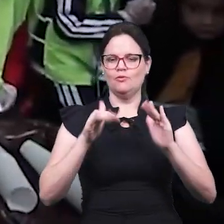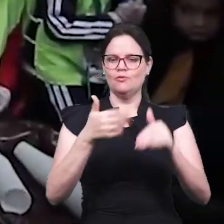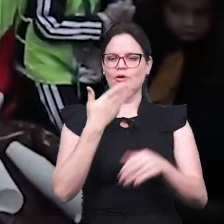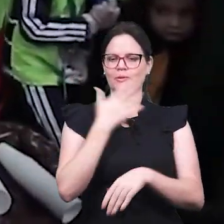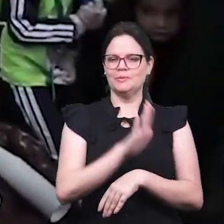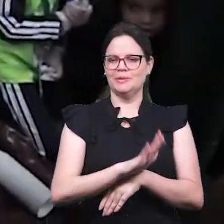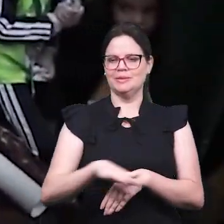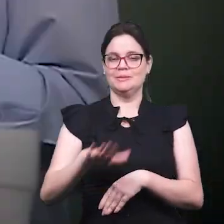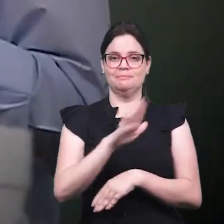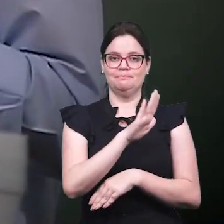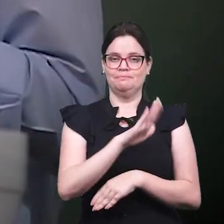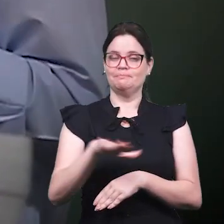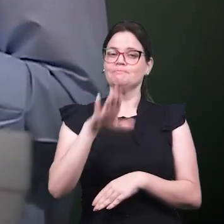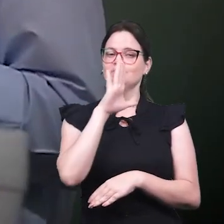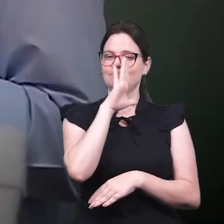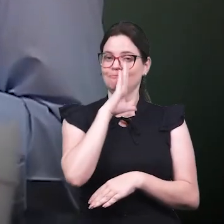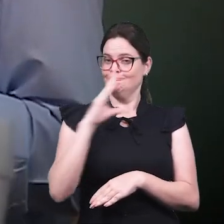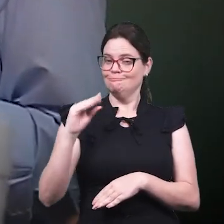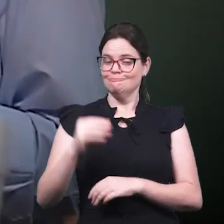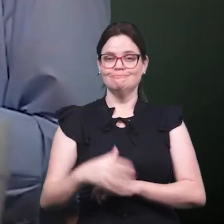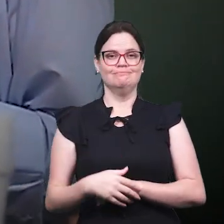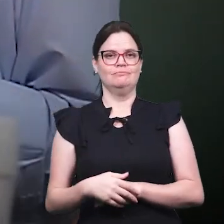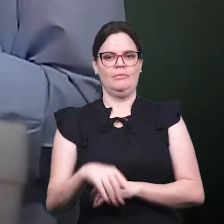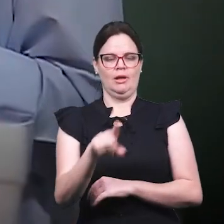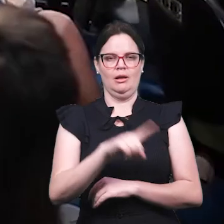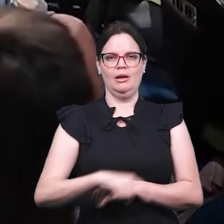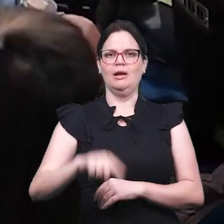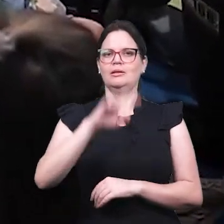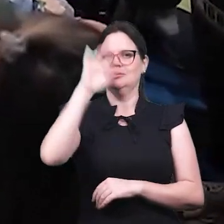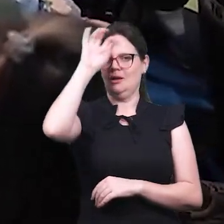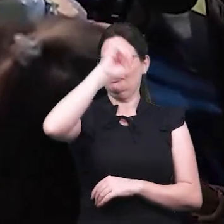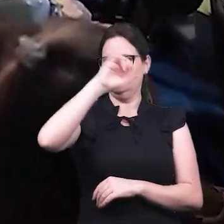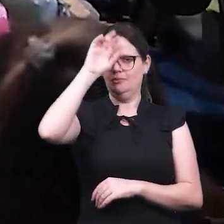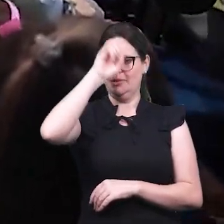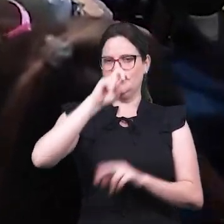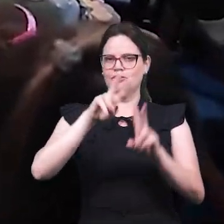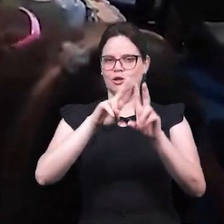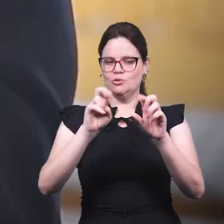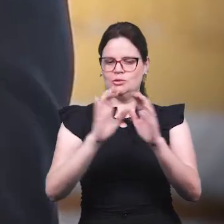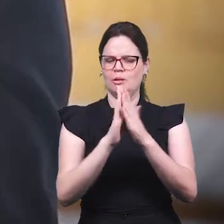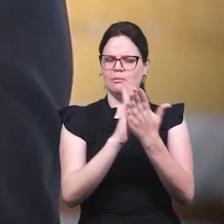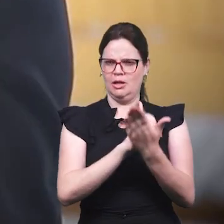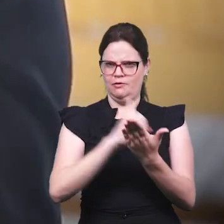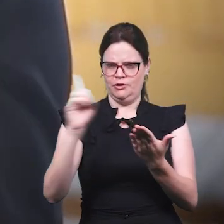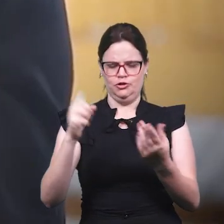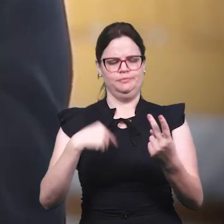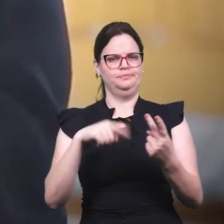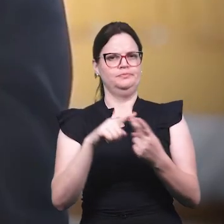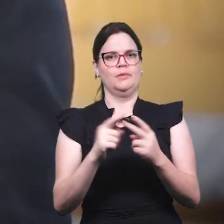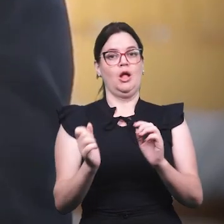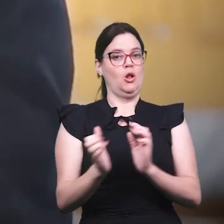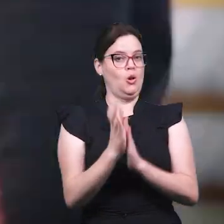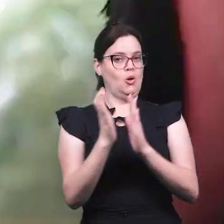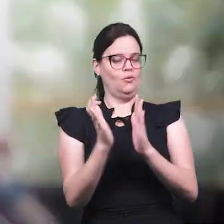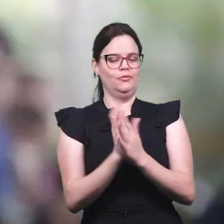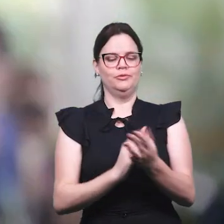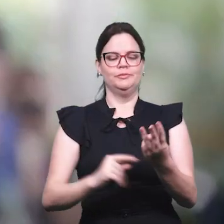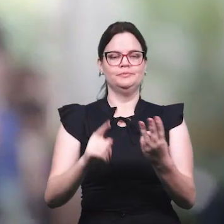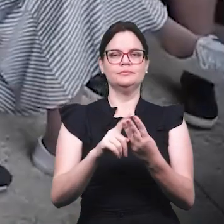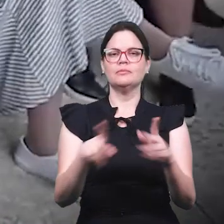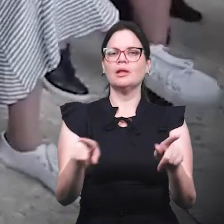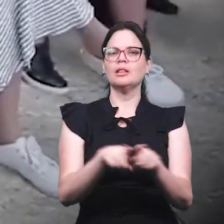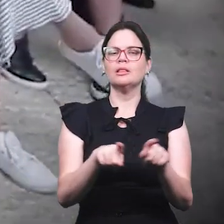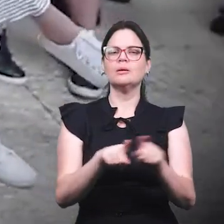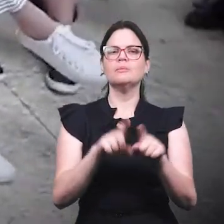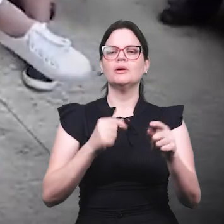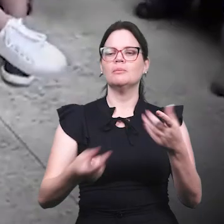crianças, os intermediários e os adolescentes. Eles aprendem sobre a Palavra de Deus, participam dos louvores e